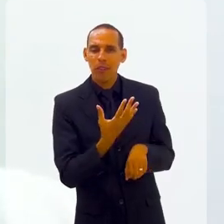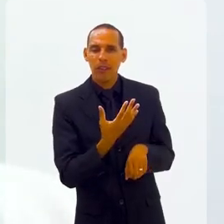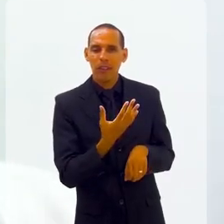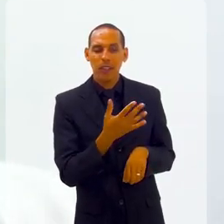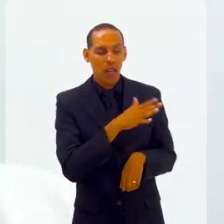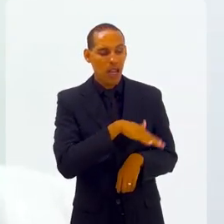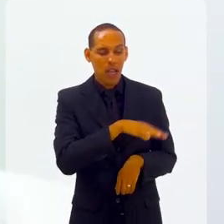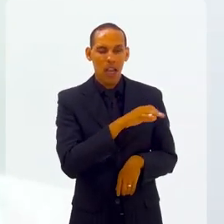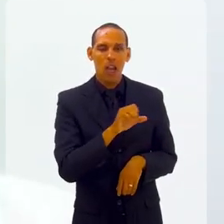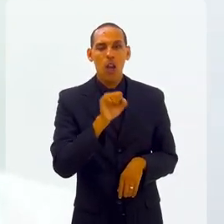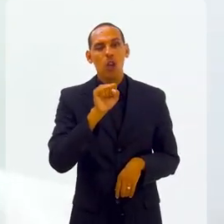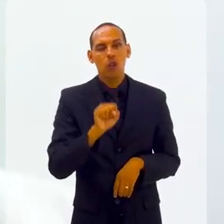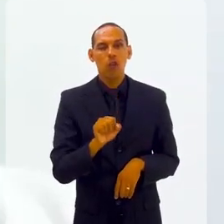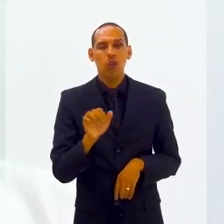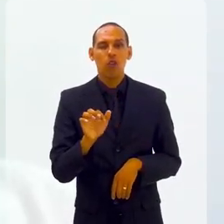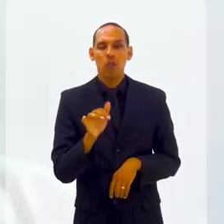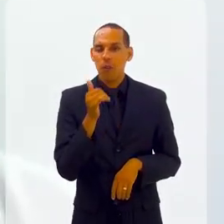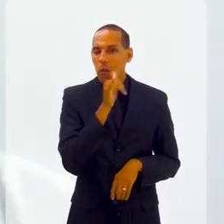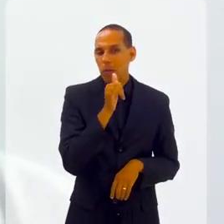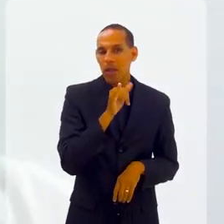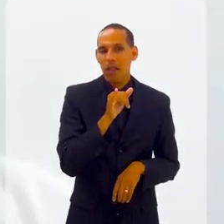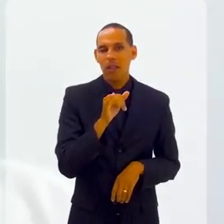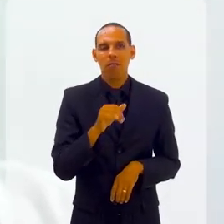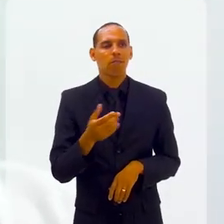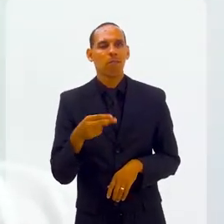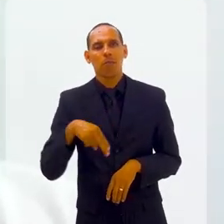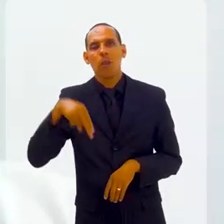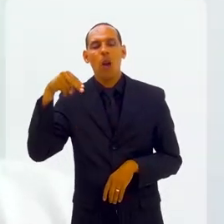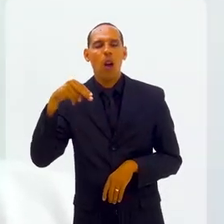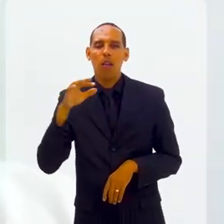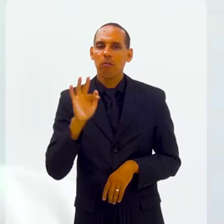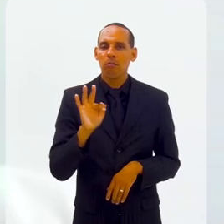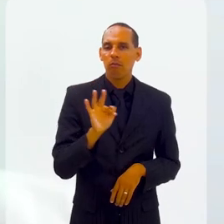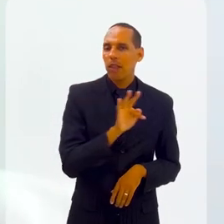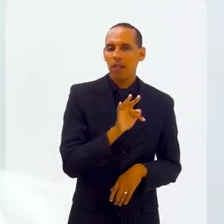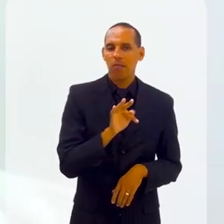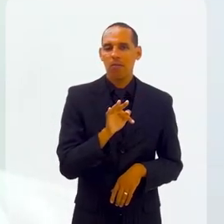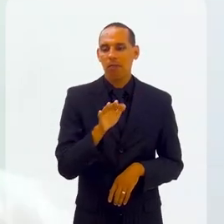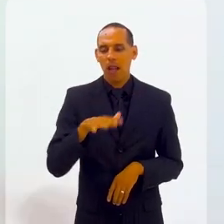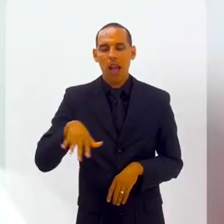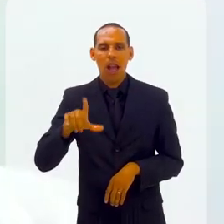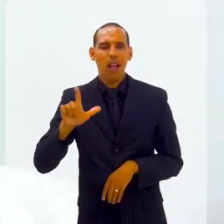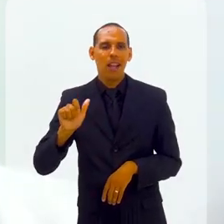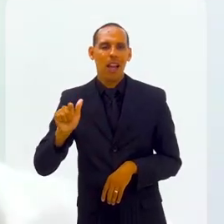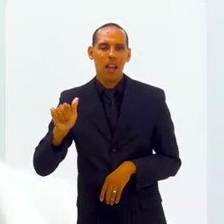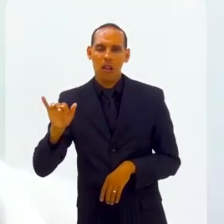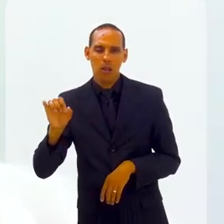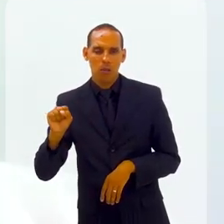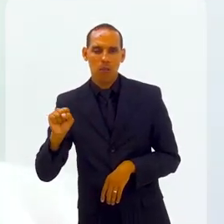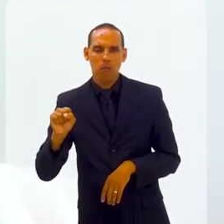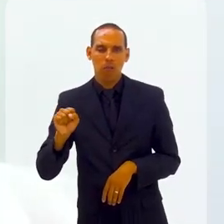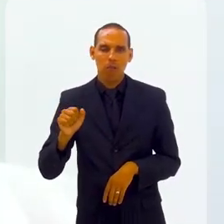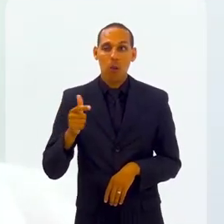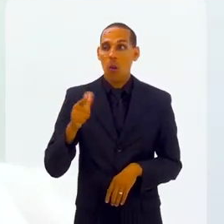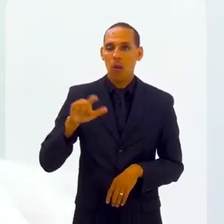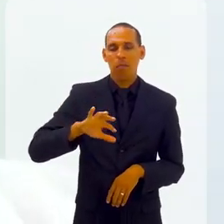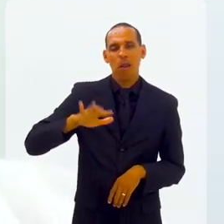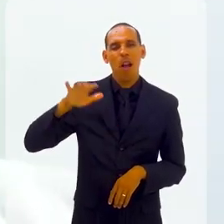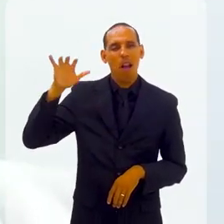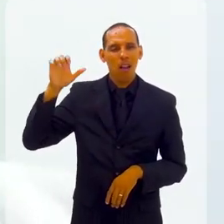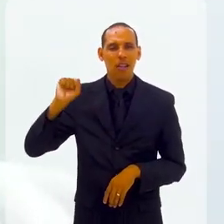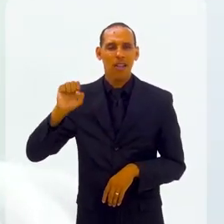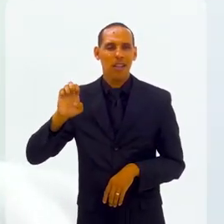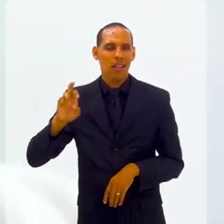Região Sul Fluminense da região norte Fluminense da região dos lagos da região serrana em diferentes